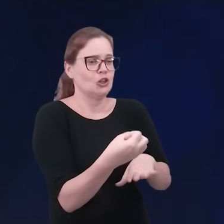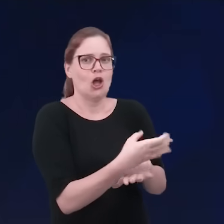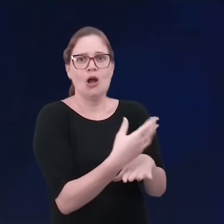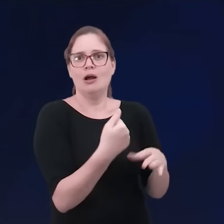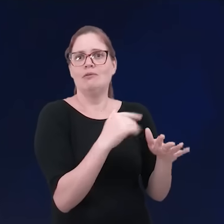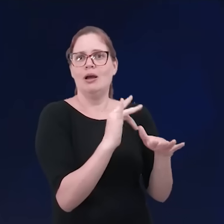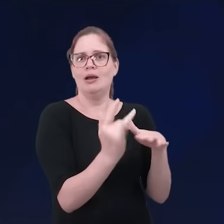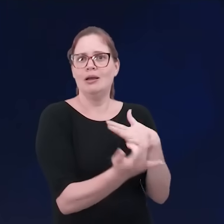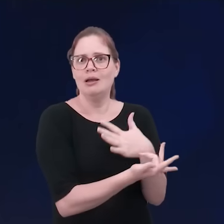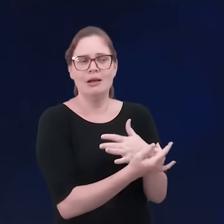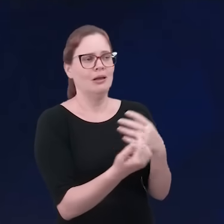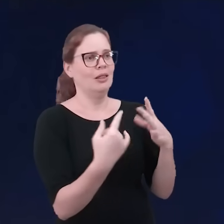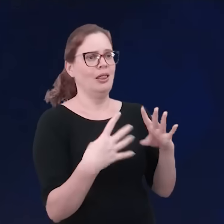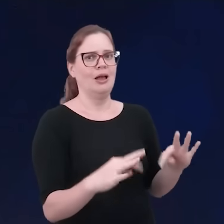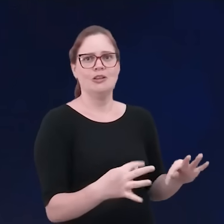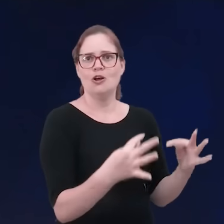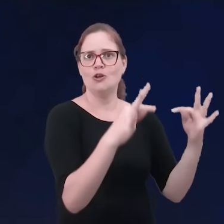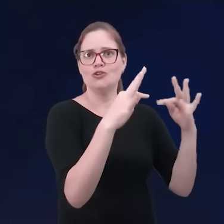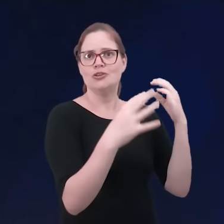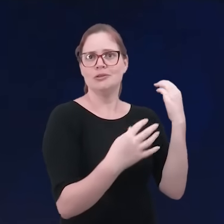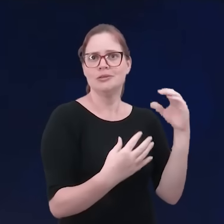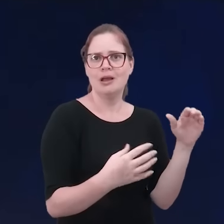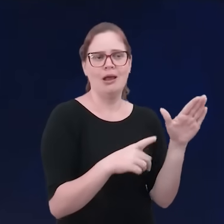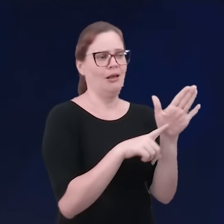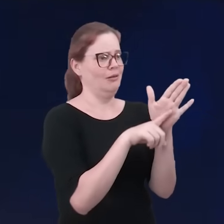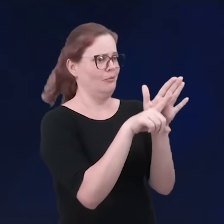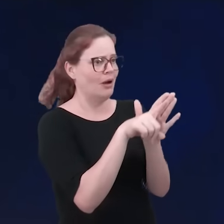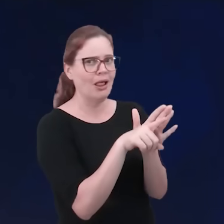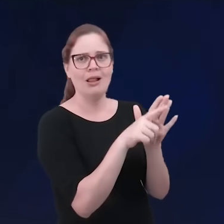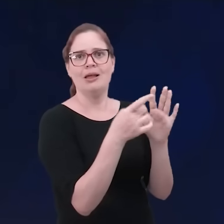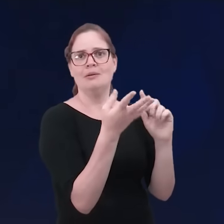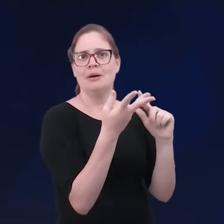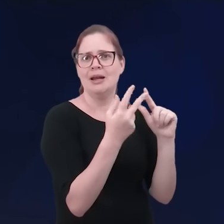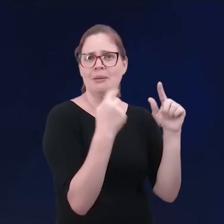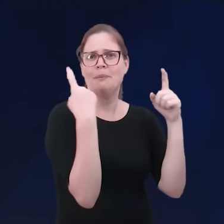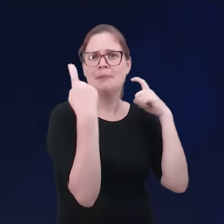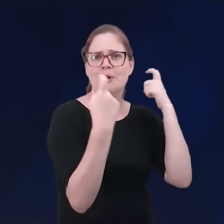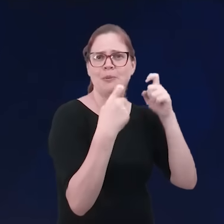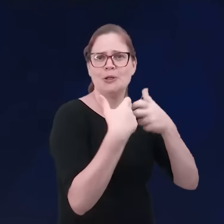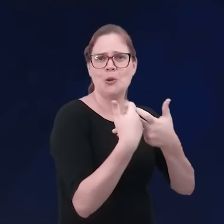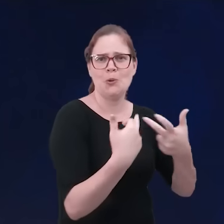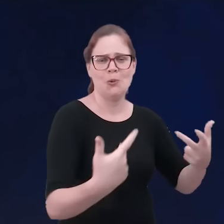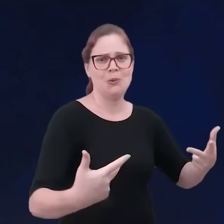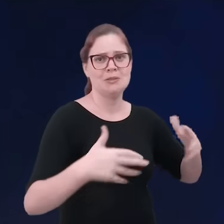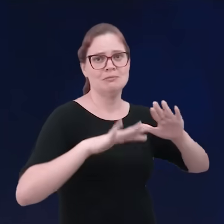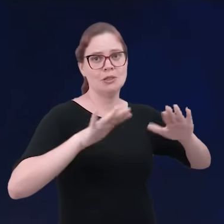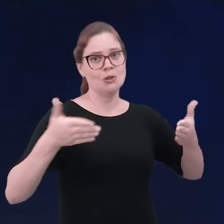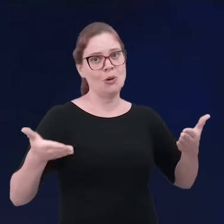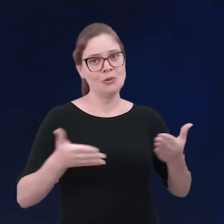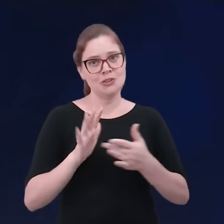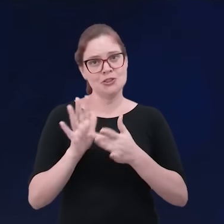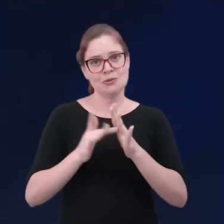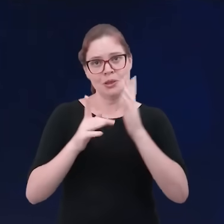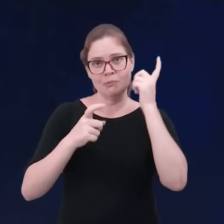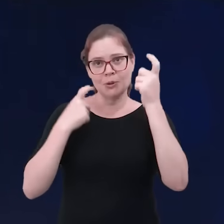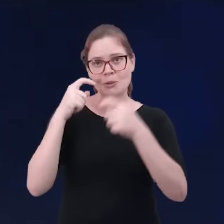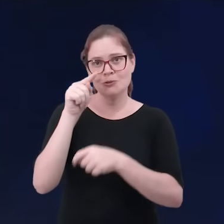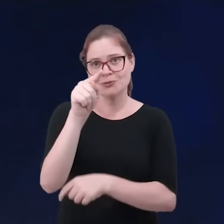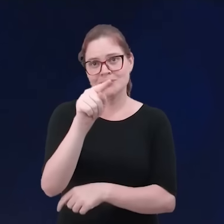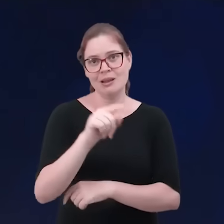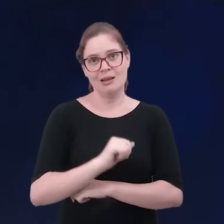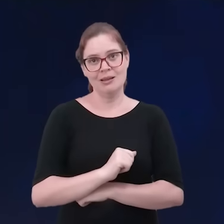mídia digital, o homem está preocupado com tantas coisas à sua volta. Mas hoje Jesus está preocupado com